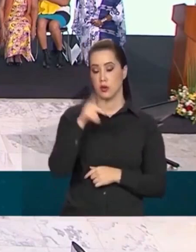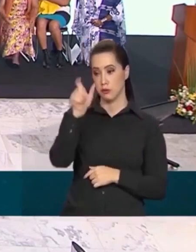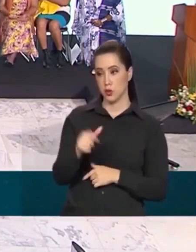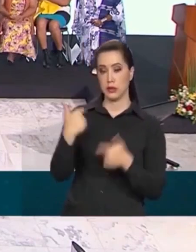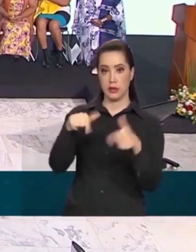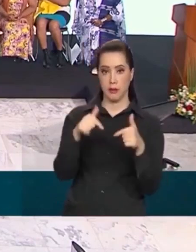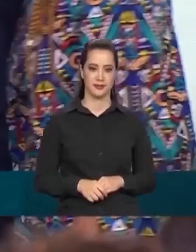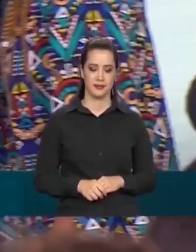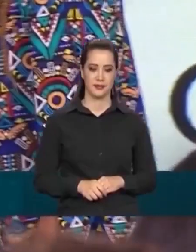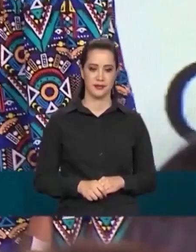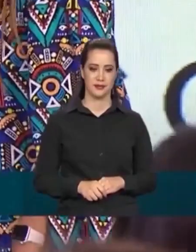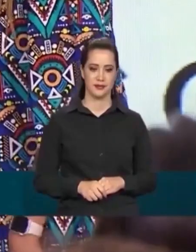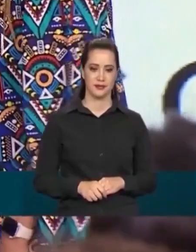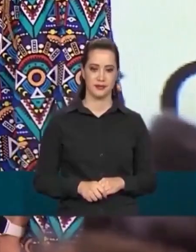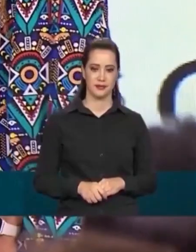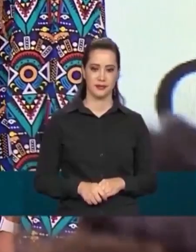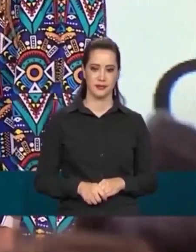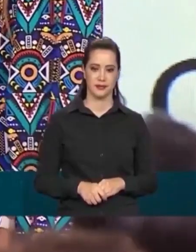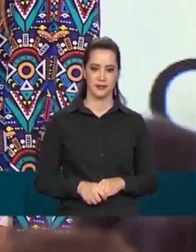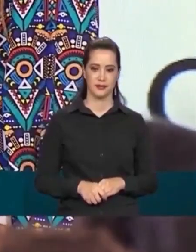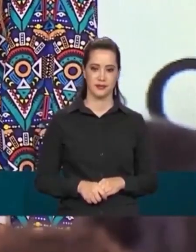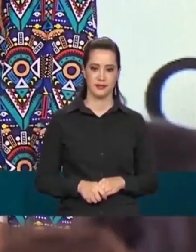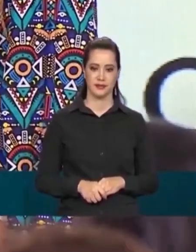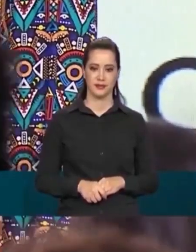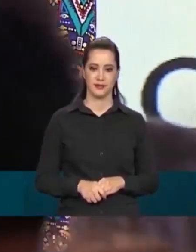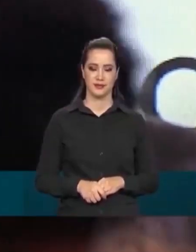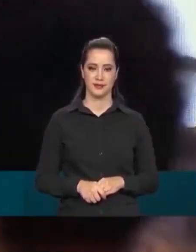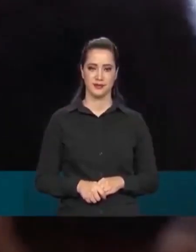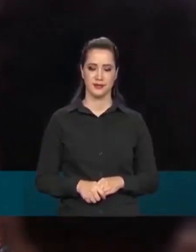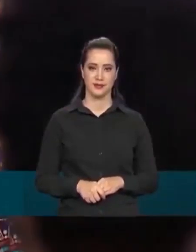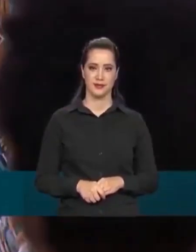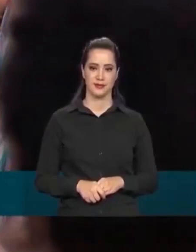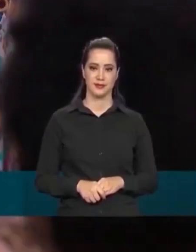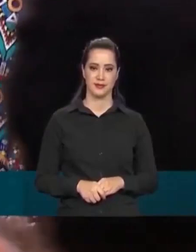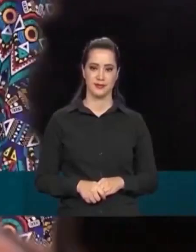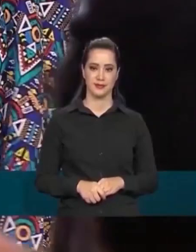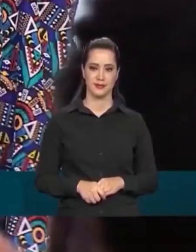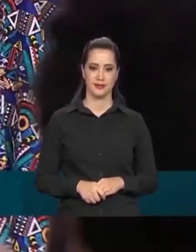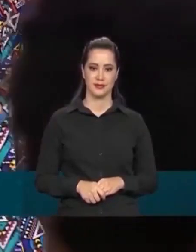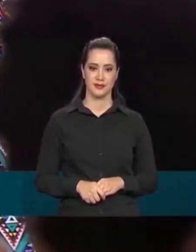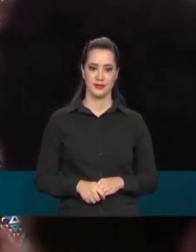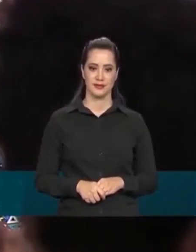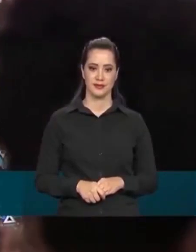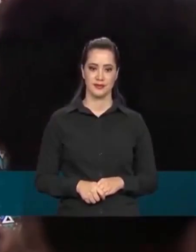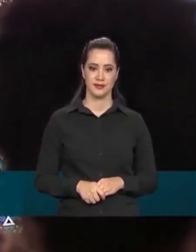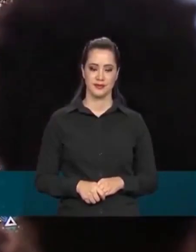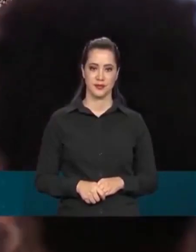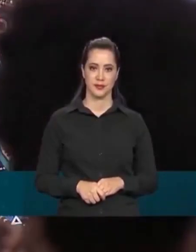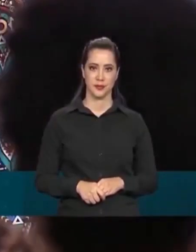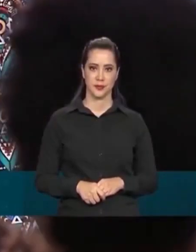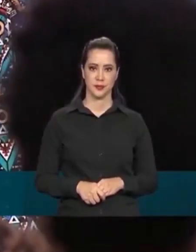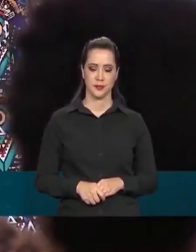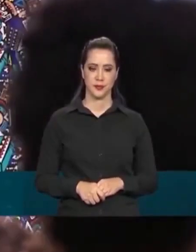por funcionário público o PL sancionado nesta quarta-feira corresponde ao substitutivo produzido no